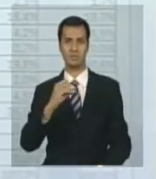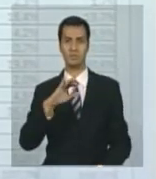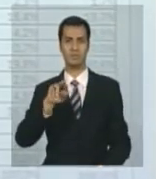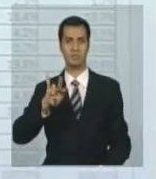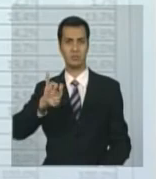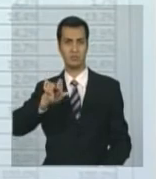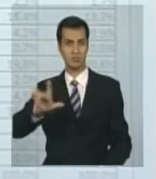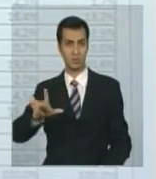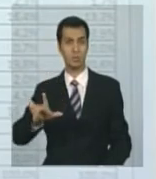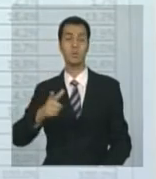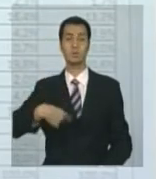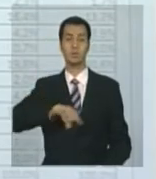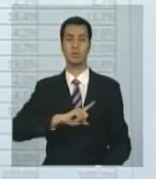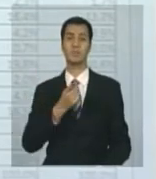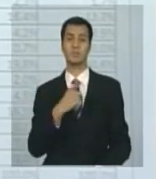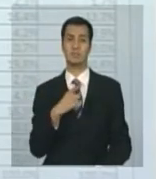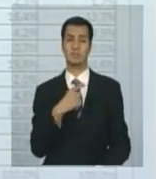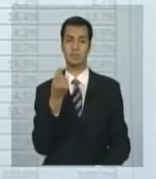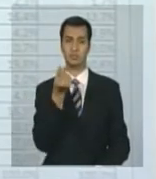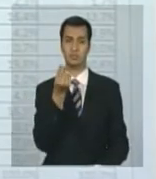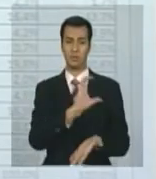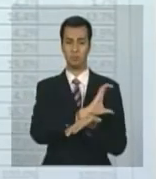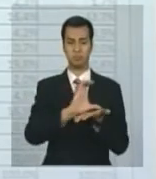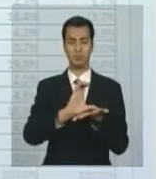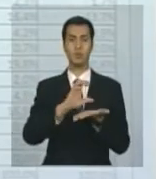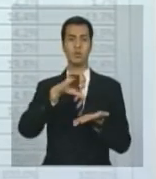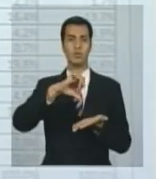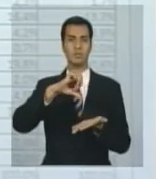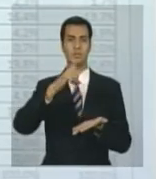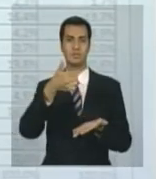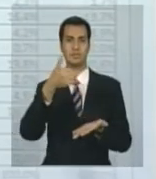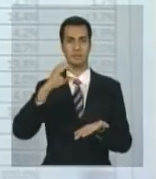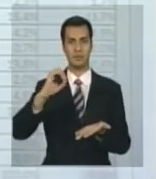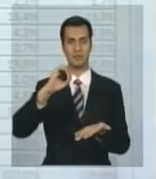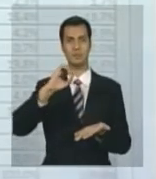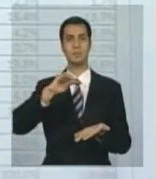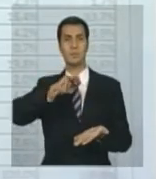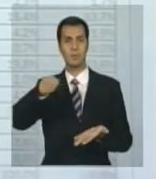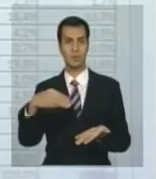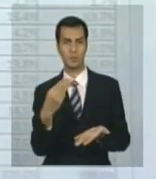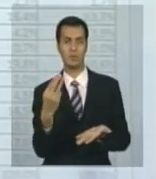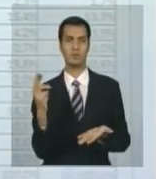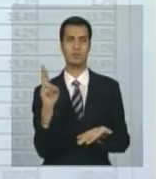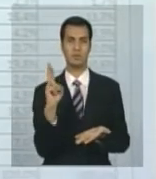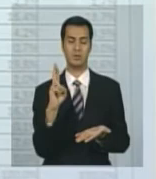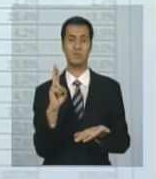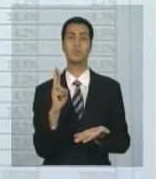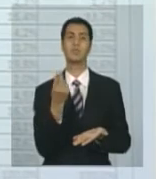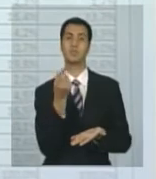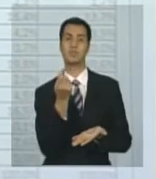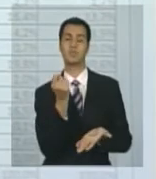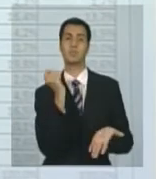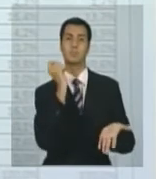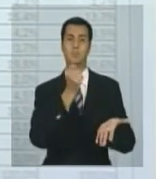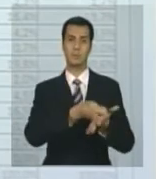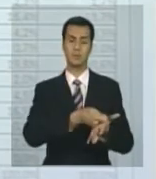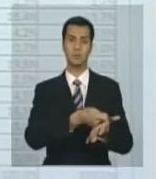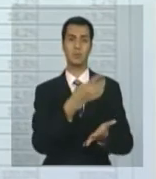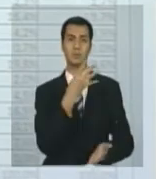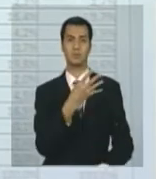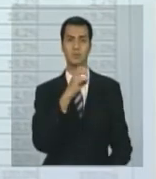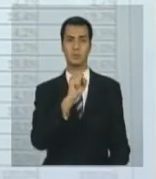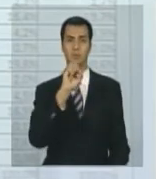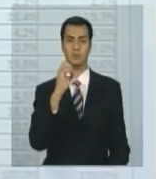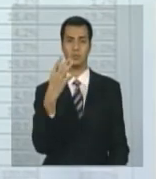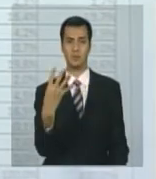um empenhamento de 910 milhões esse ano, temos desembolsos de 484